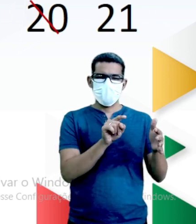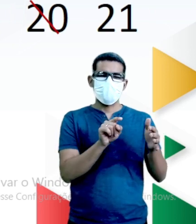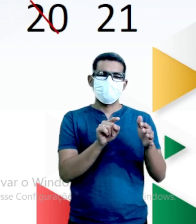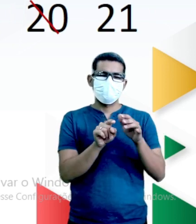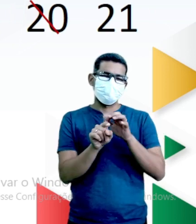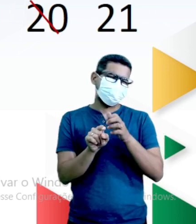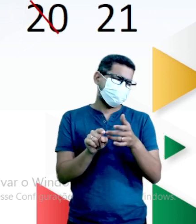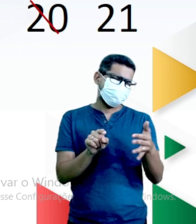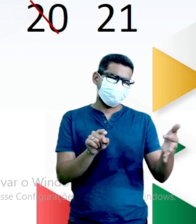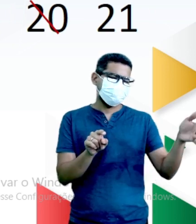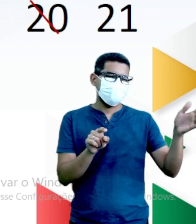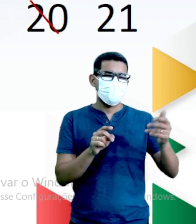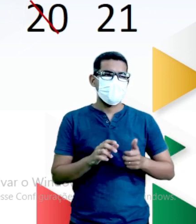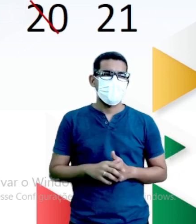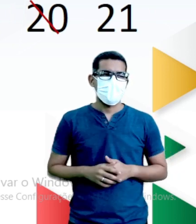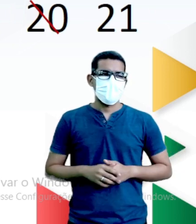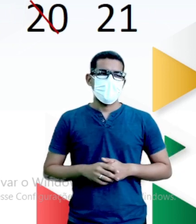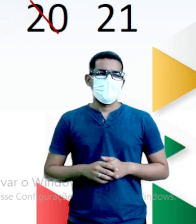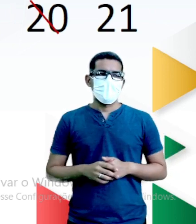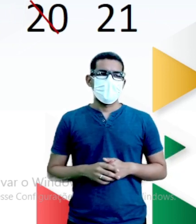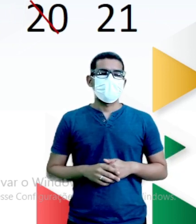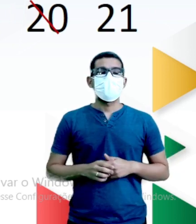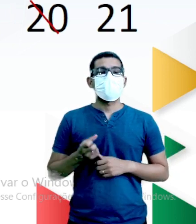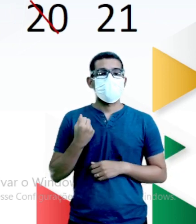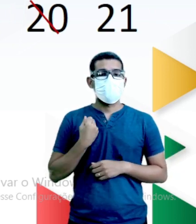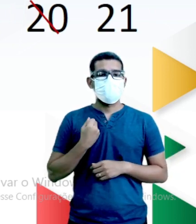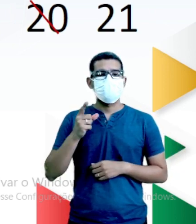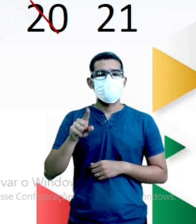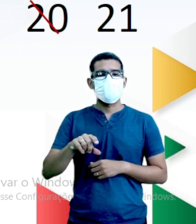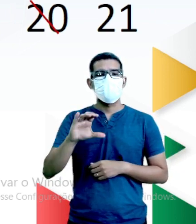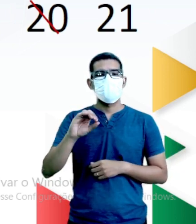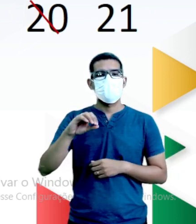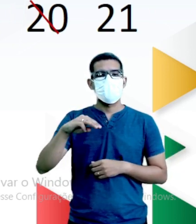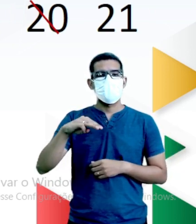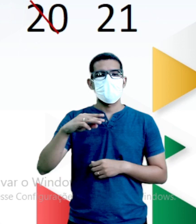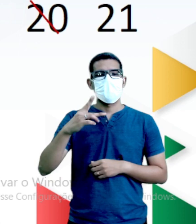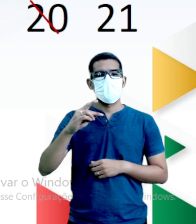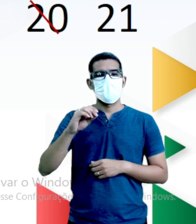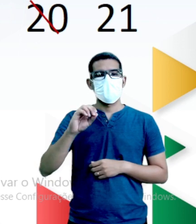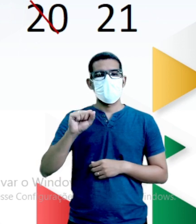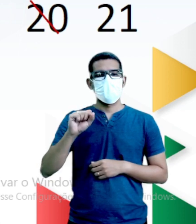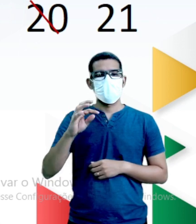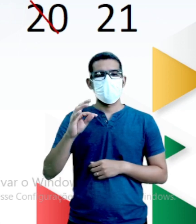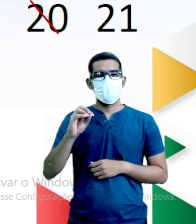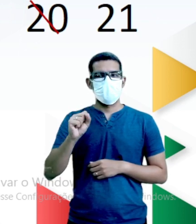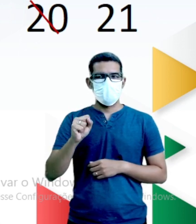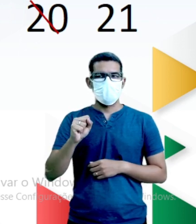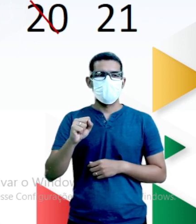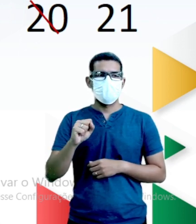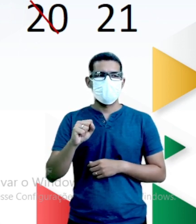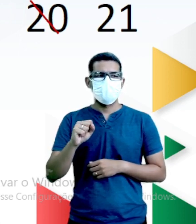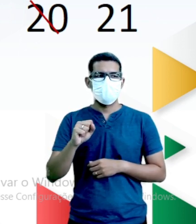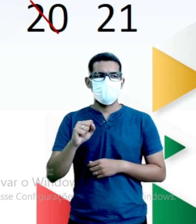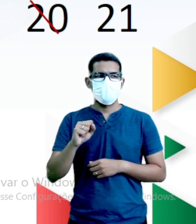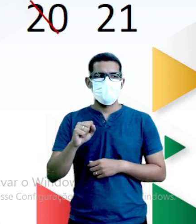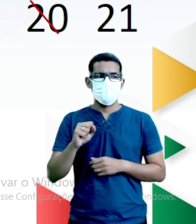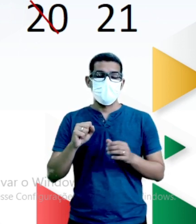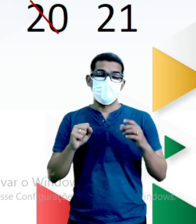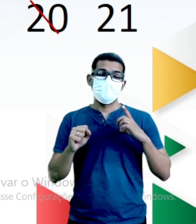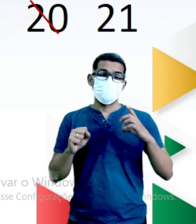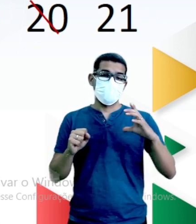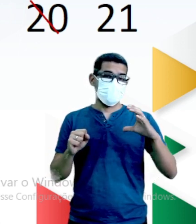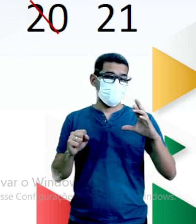reticência à continuidade, tá bom? Esses números são compostos a partir do número 2. O crivo de